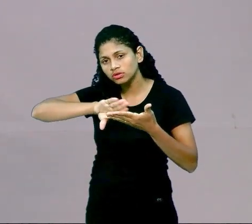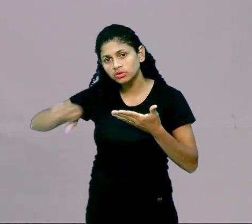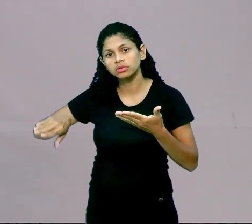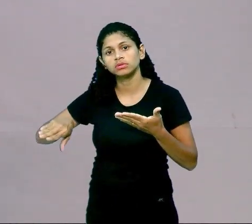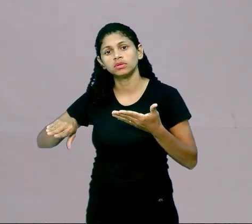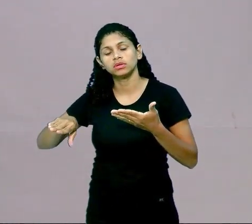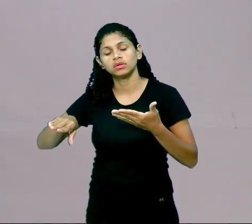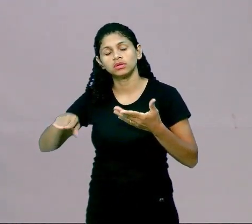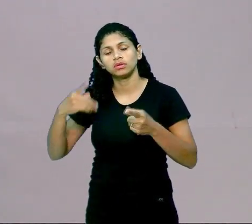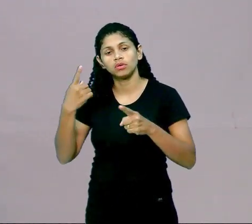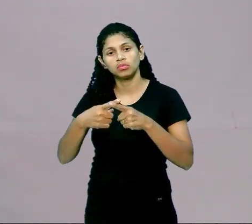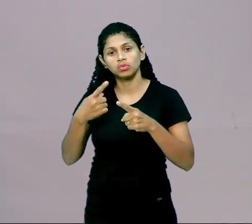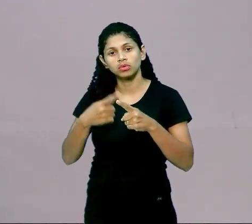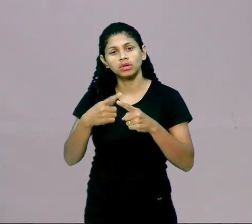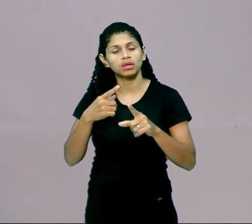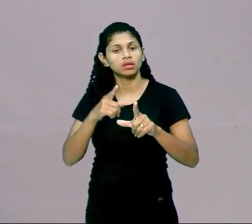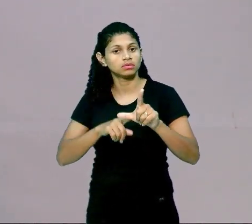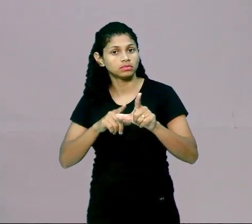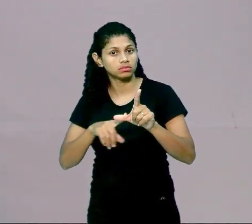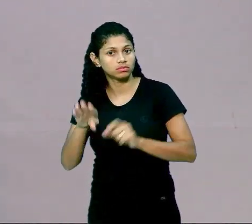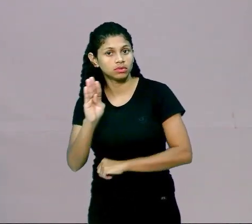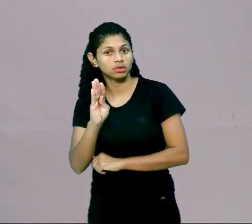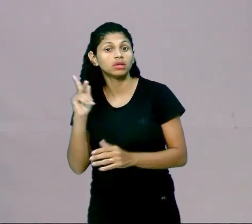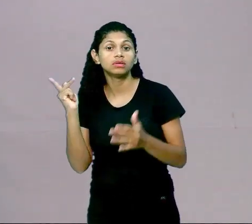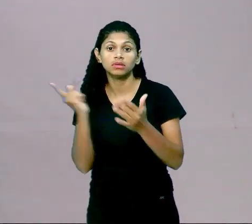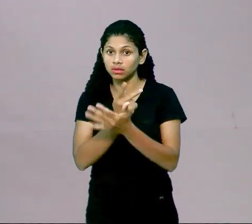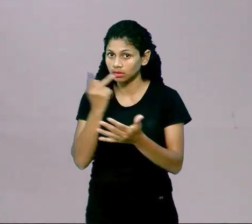Tudo bem? A gente pode eliminar.